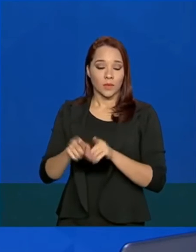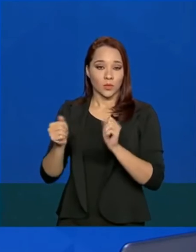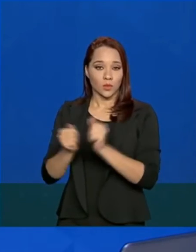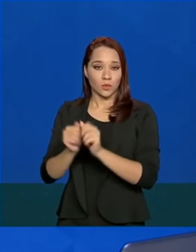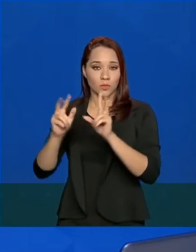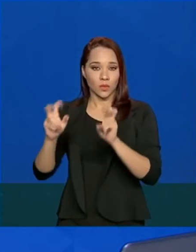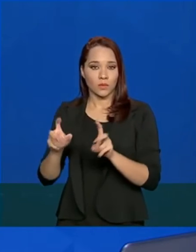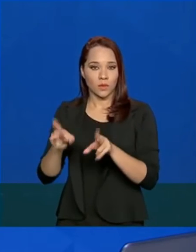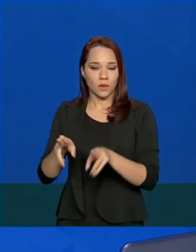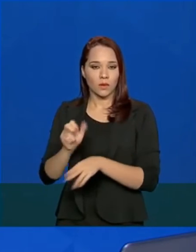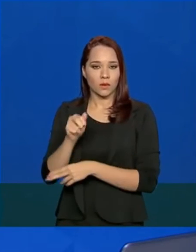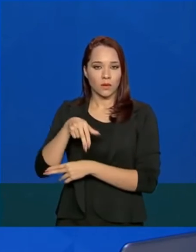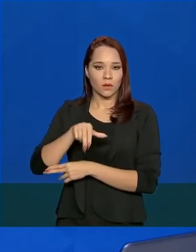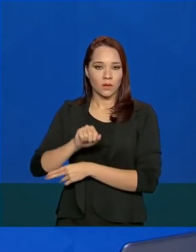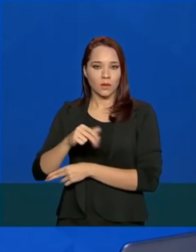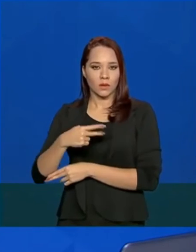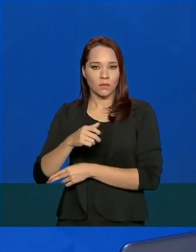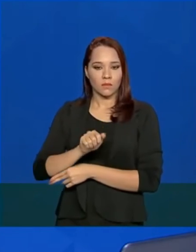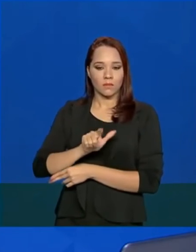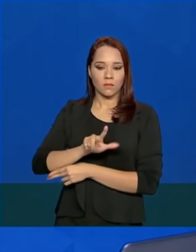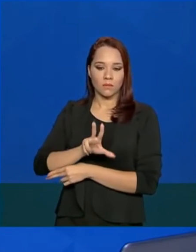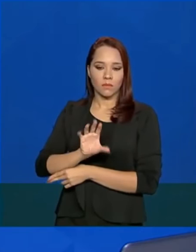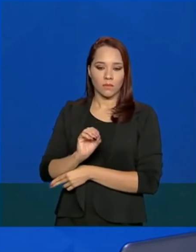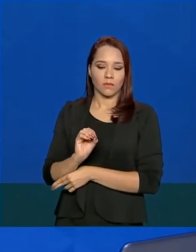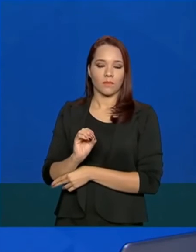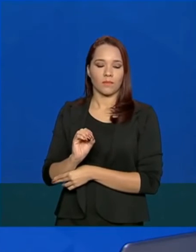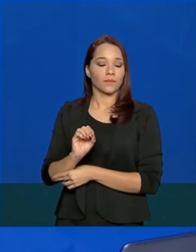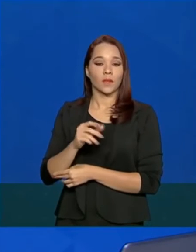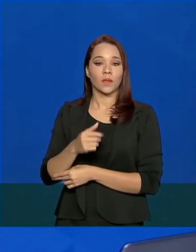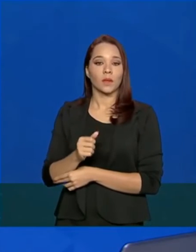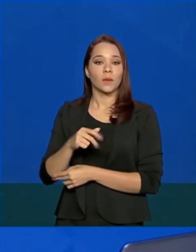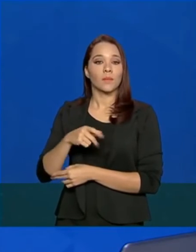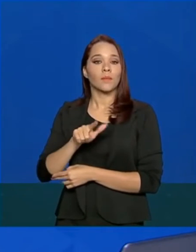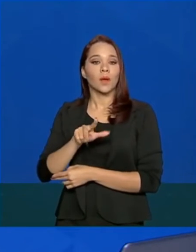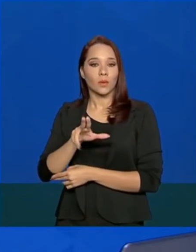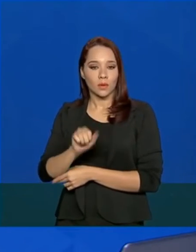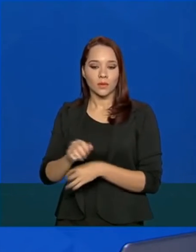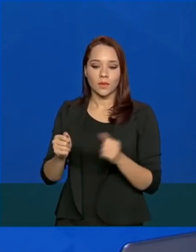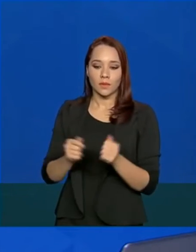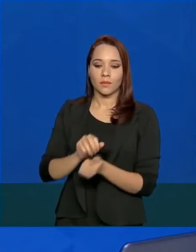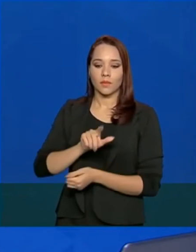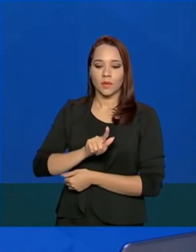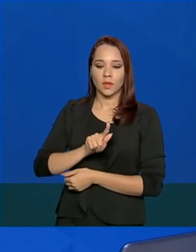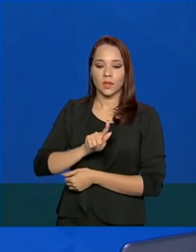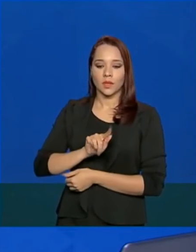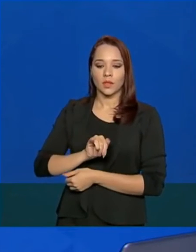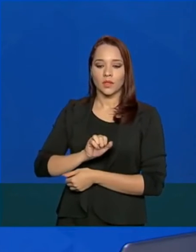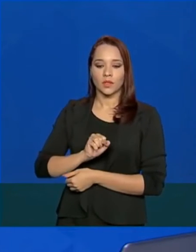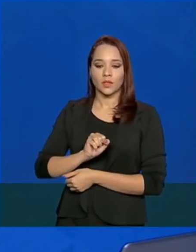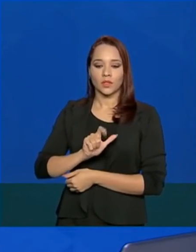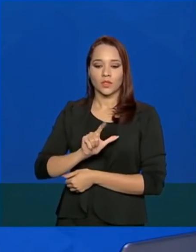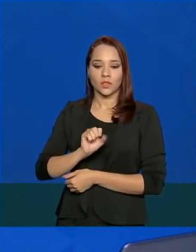tema pela Ana Paula Castro, da TV Globo, e pelo Gilson Garrett Júnior, da revista